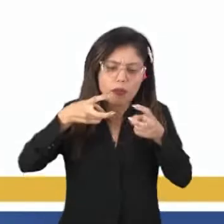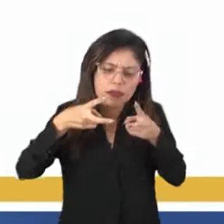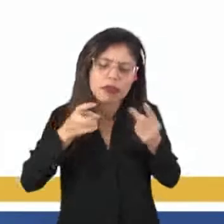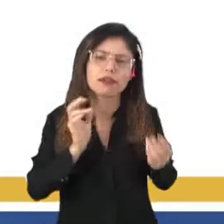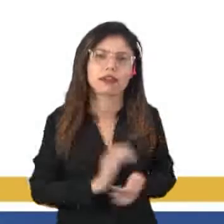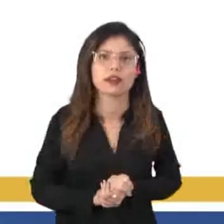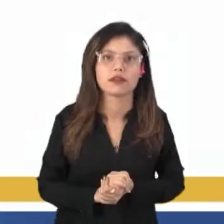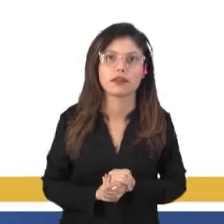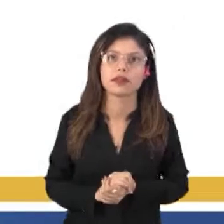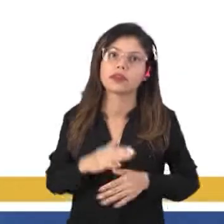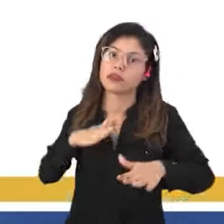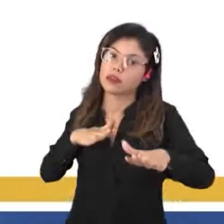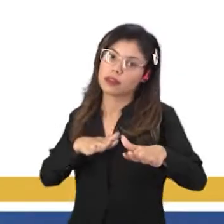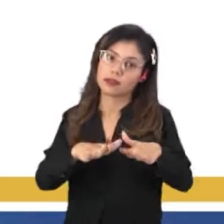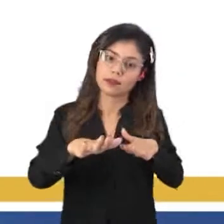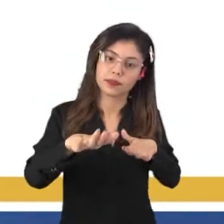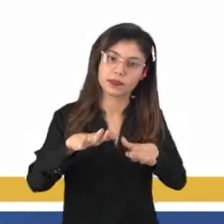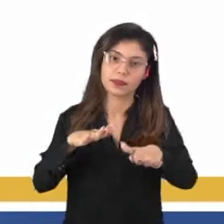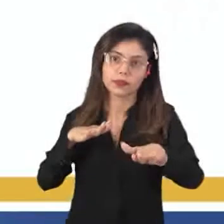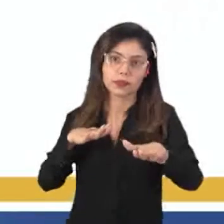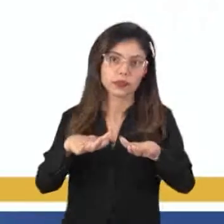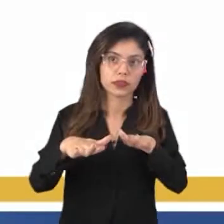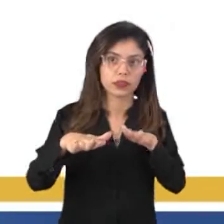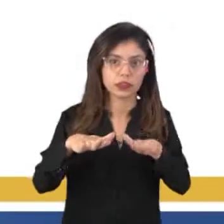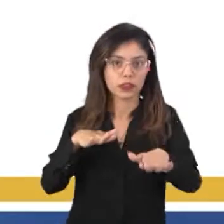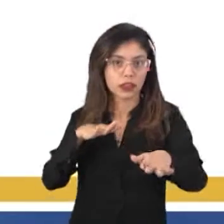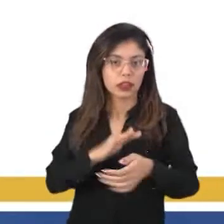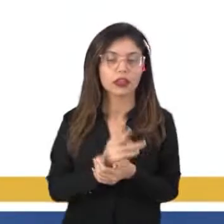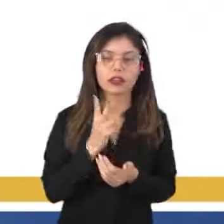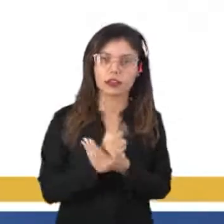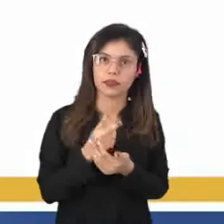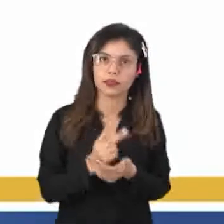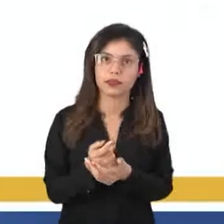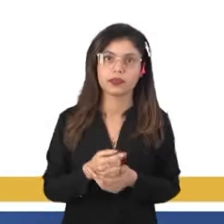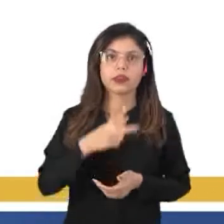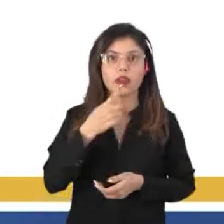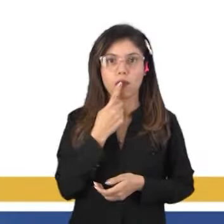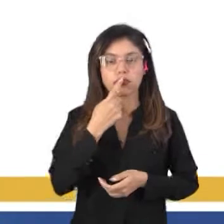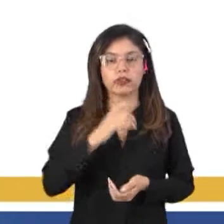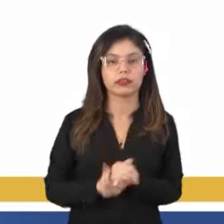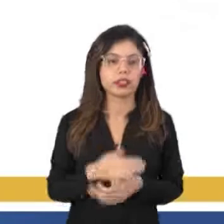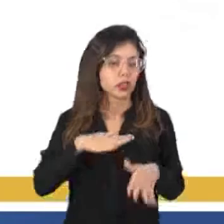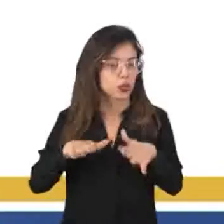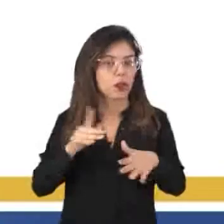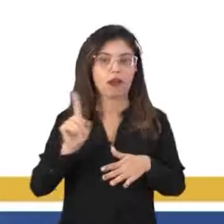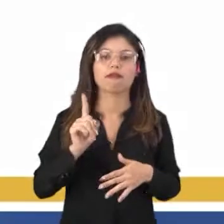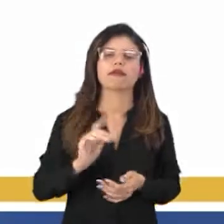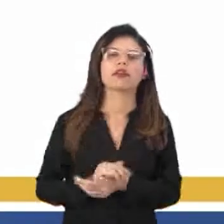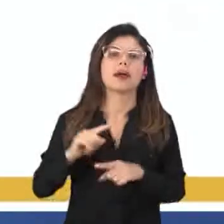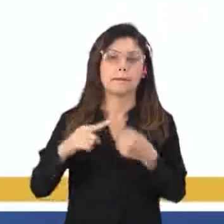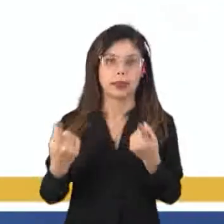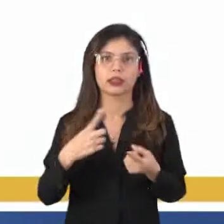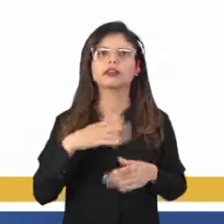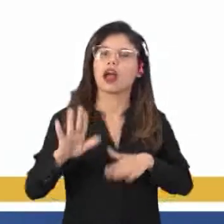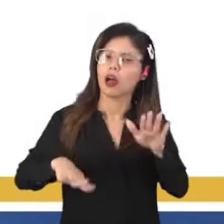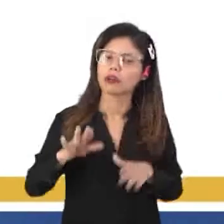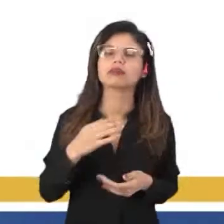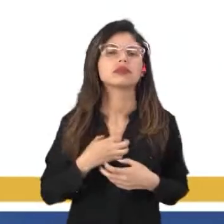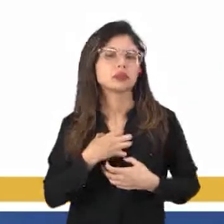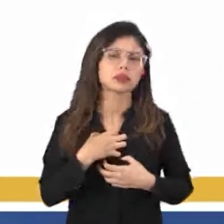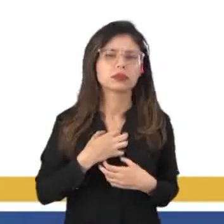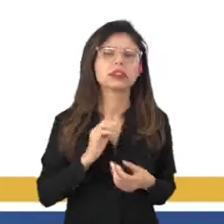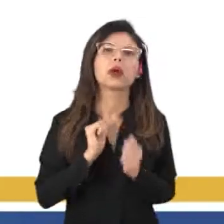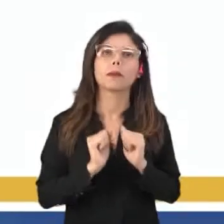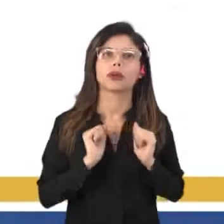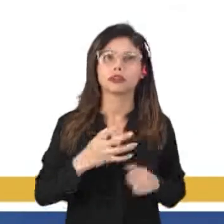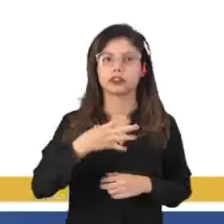aí deslocamentos paralelos de blocos em relação à extensão vizinha que não se move. E aí pode ser que em alguns momentos, né, as